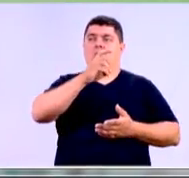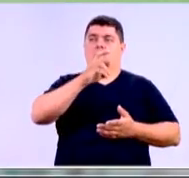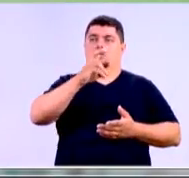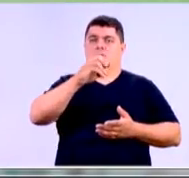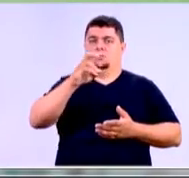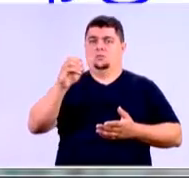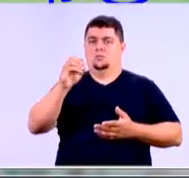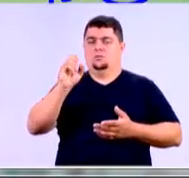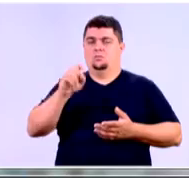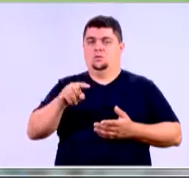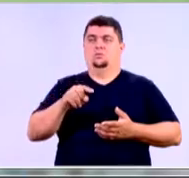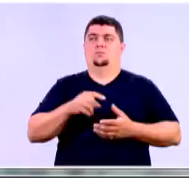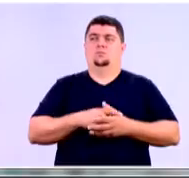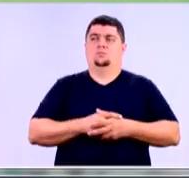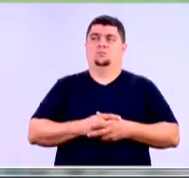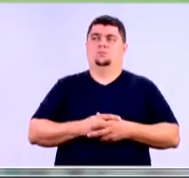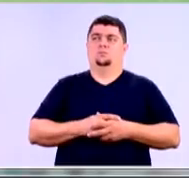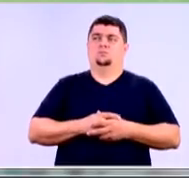mil.